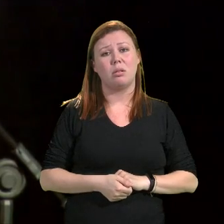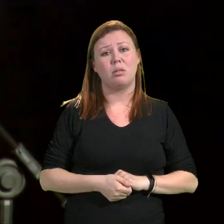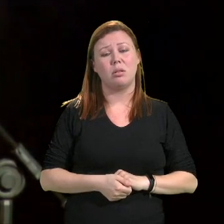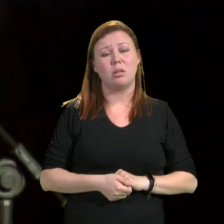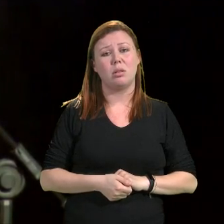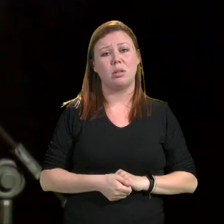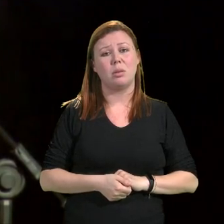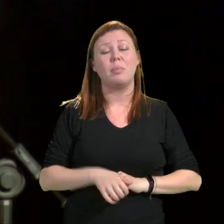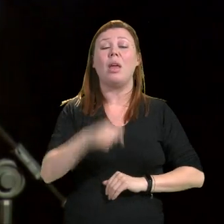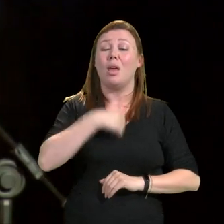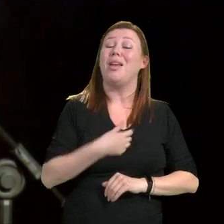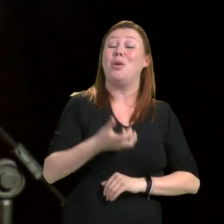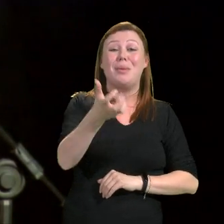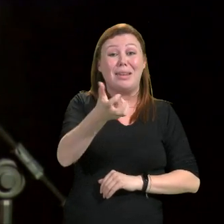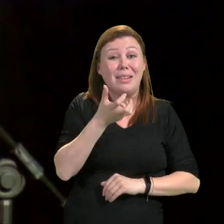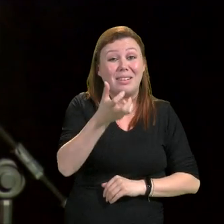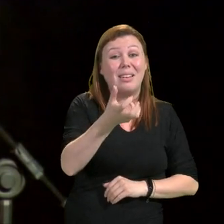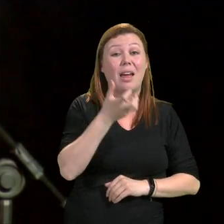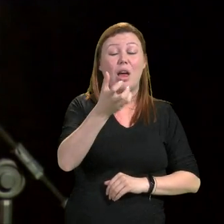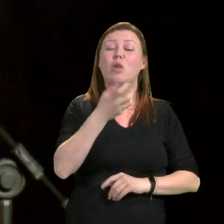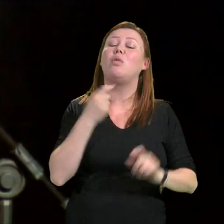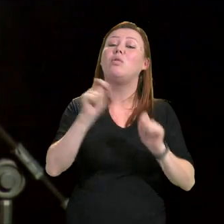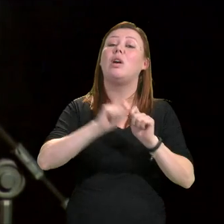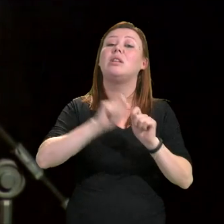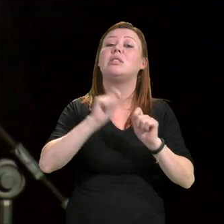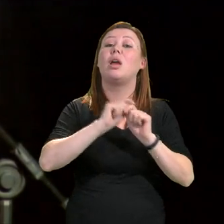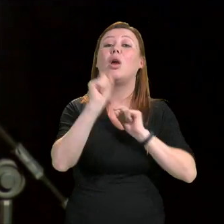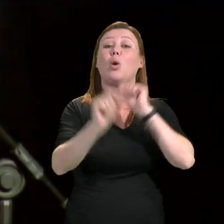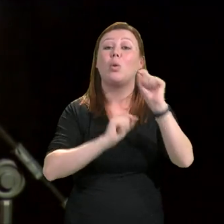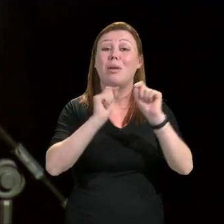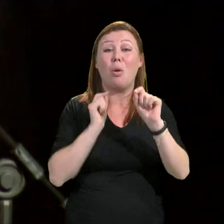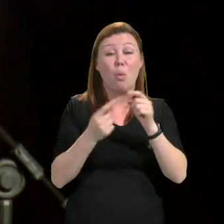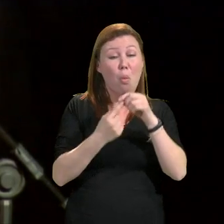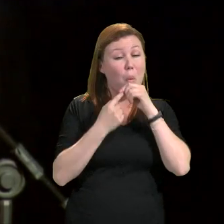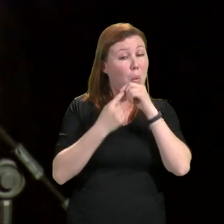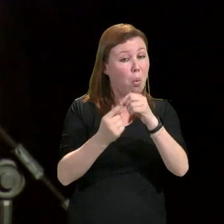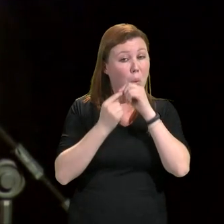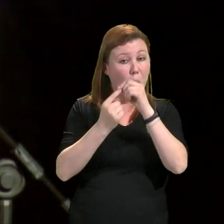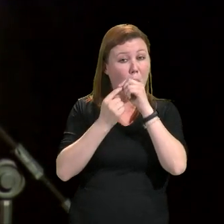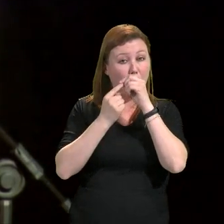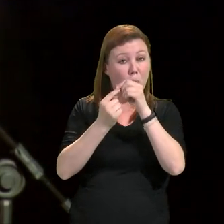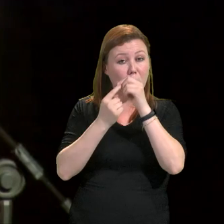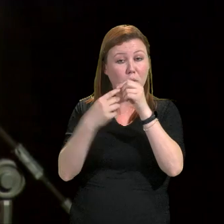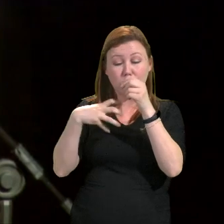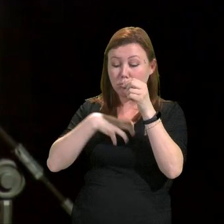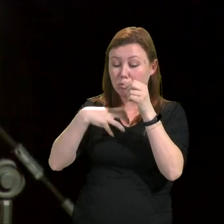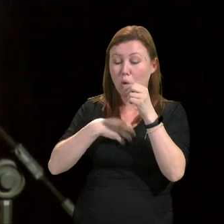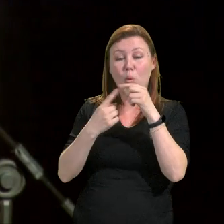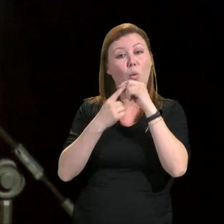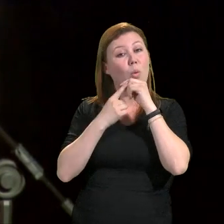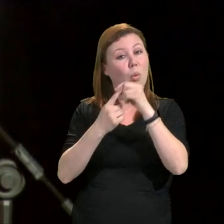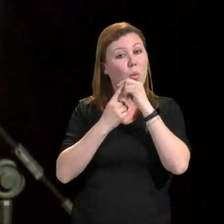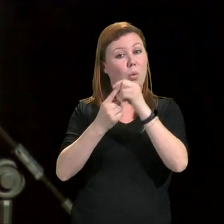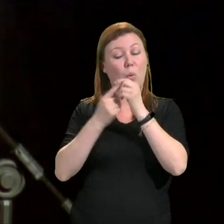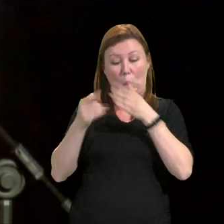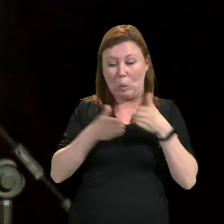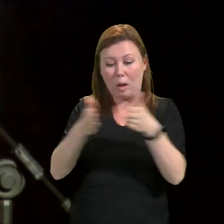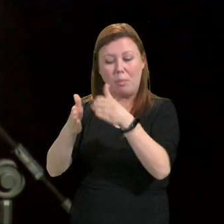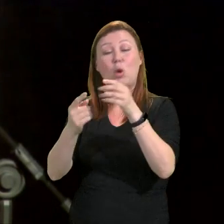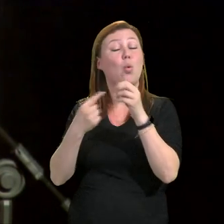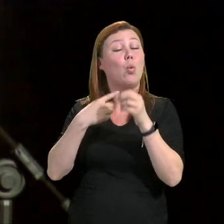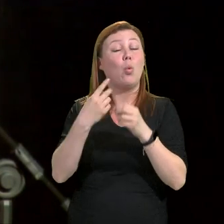E eu quero fazer com que um único caminho, um único caminho para diminuir a